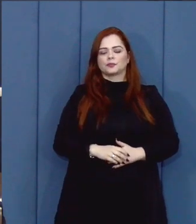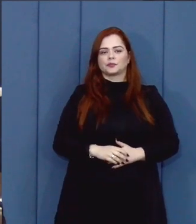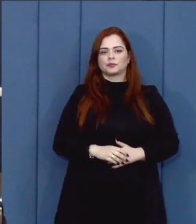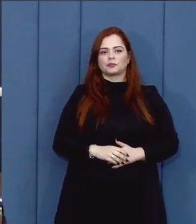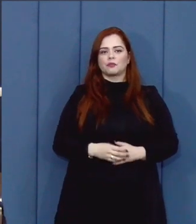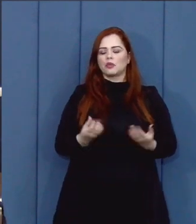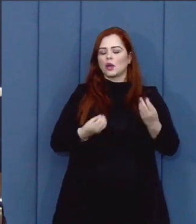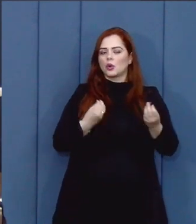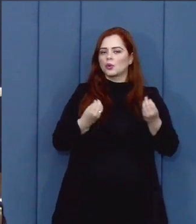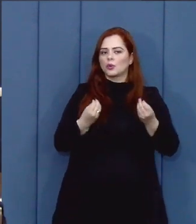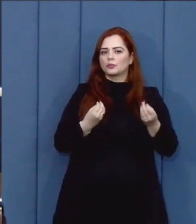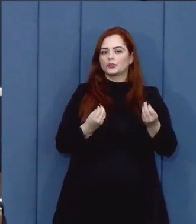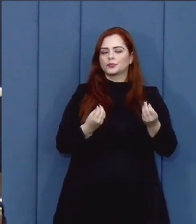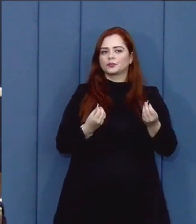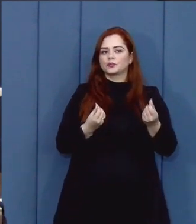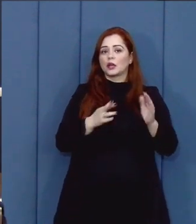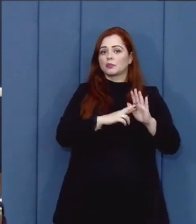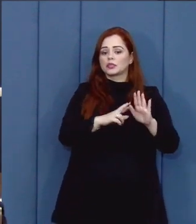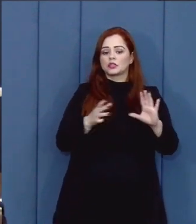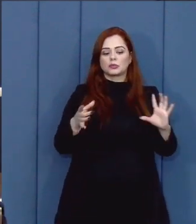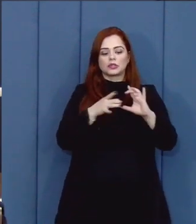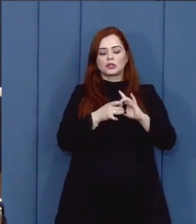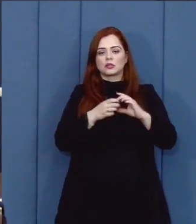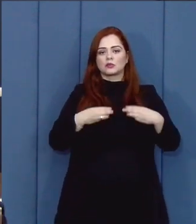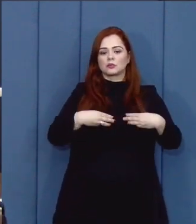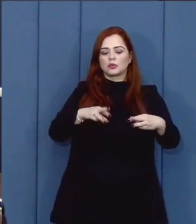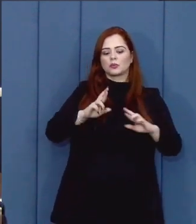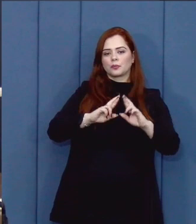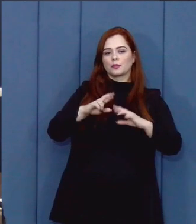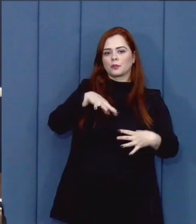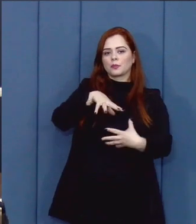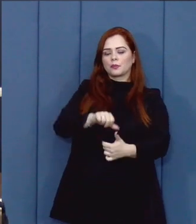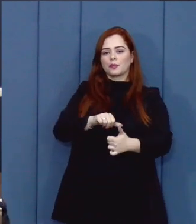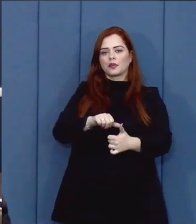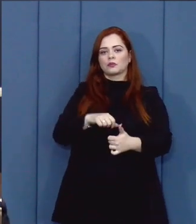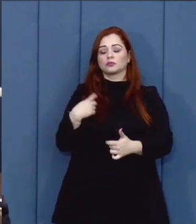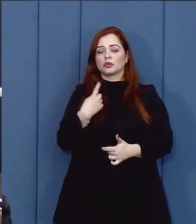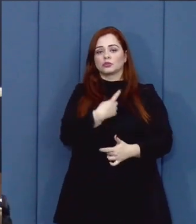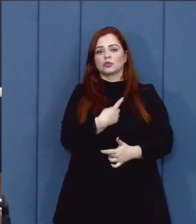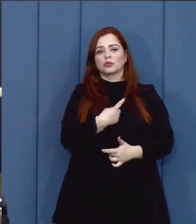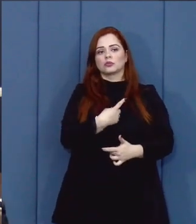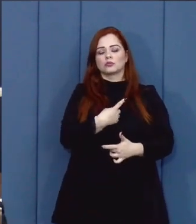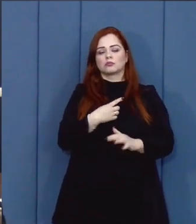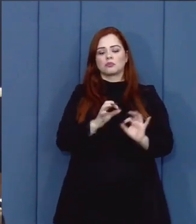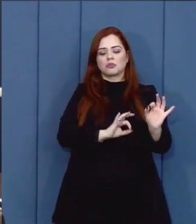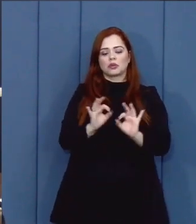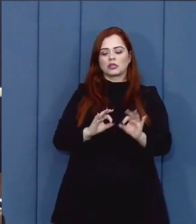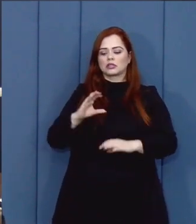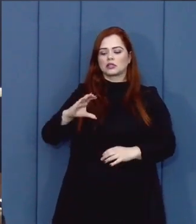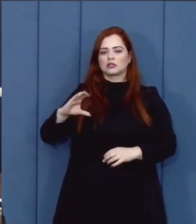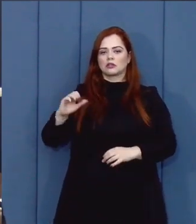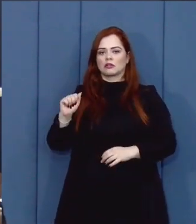o organismo que, em parceria com o Ministério das Relações Exteriores, fazemos a condução do